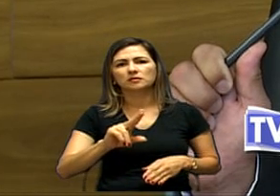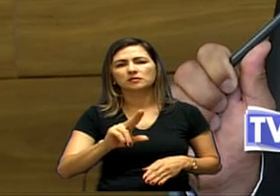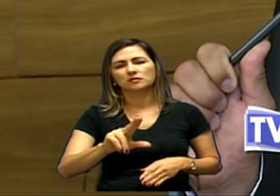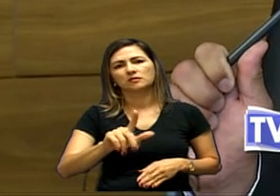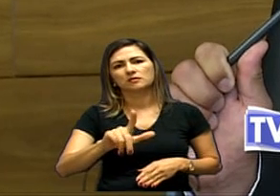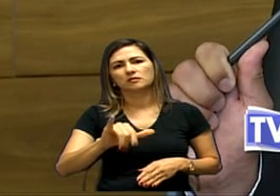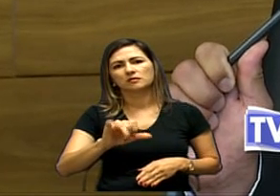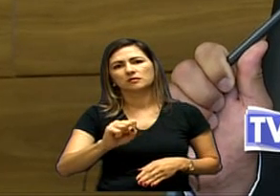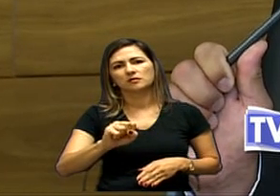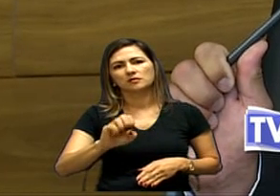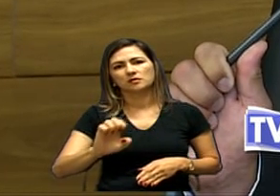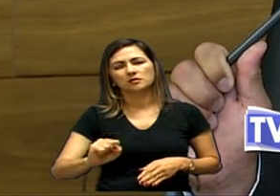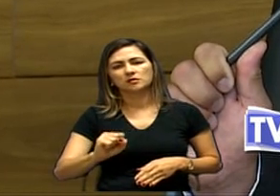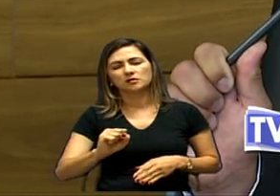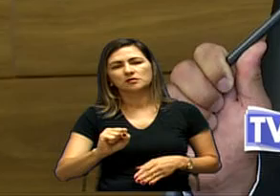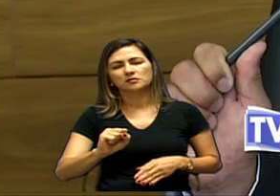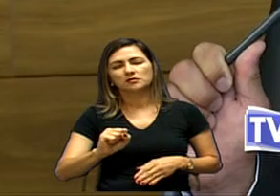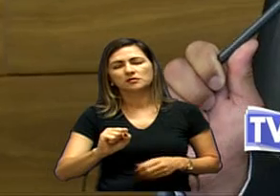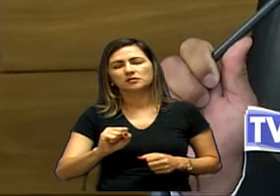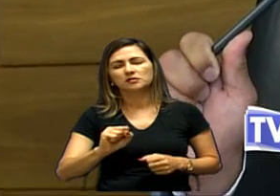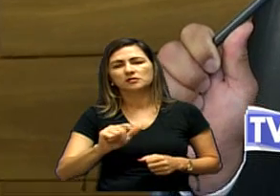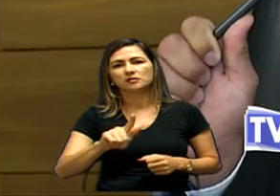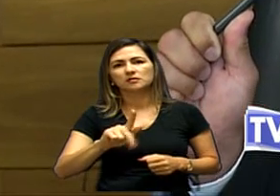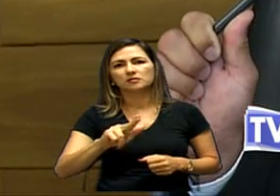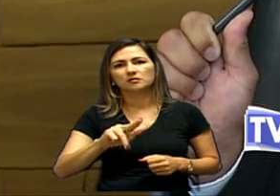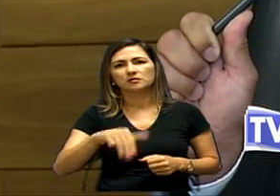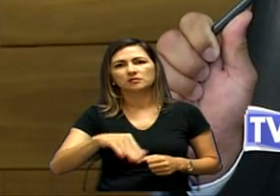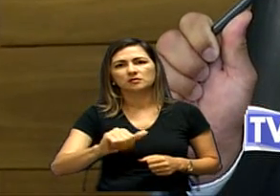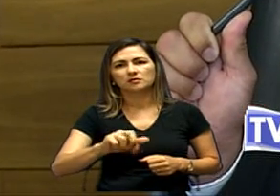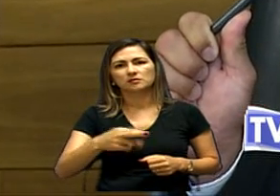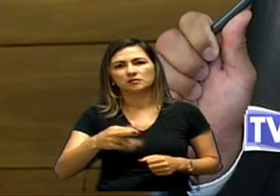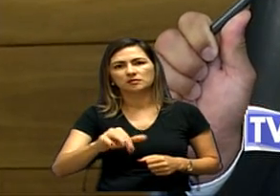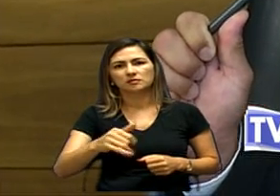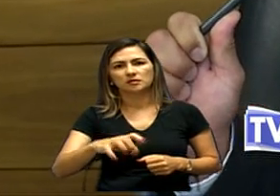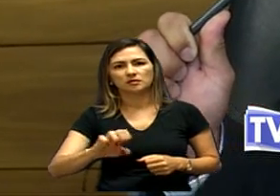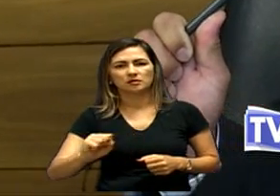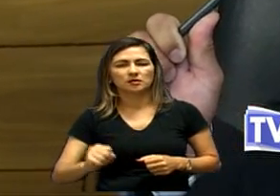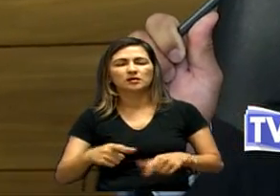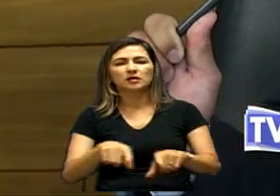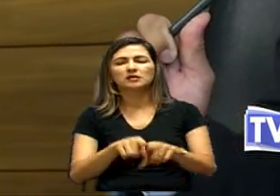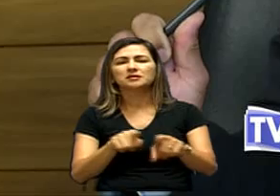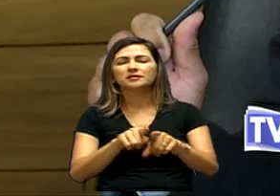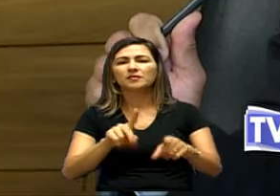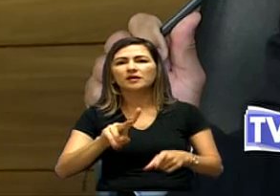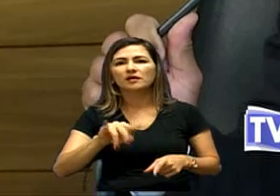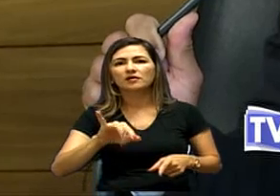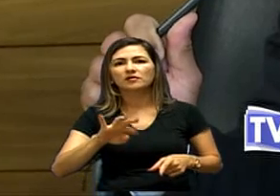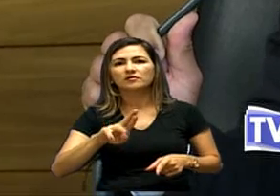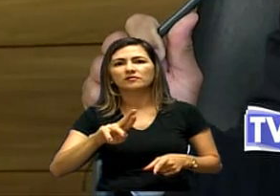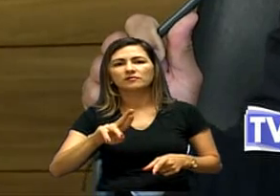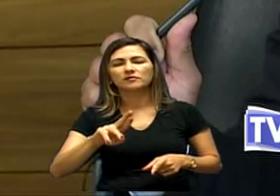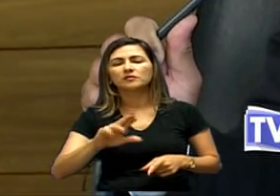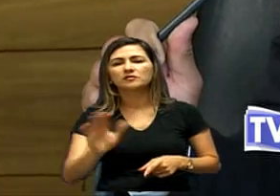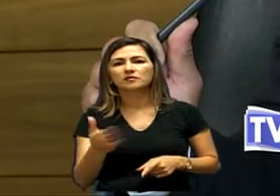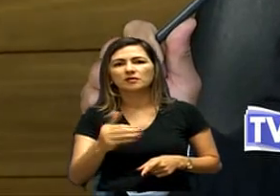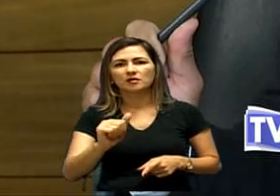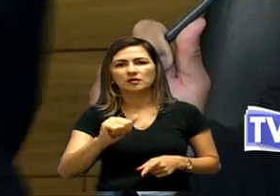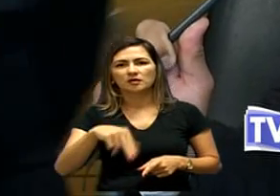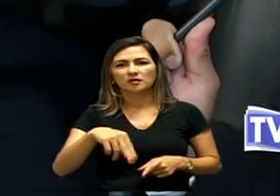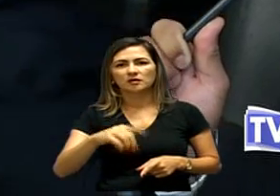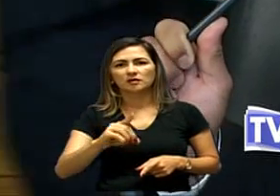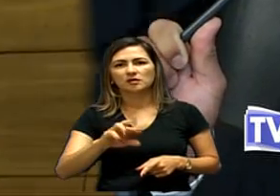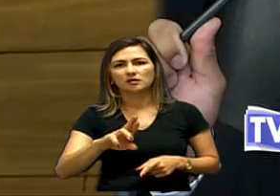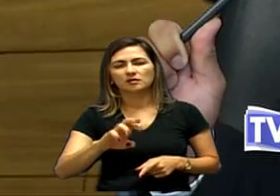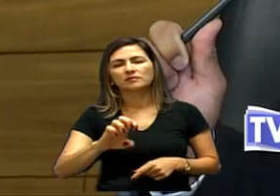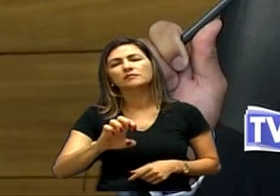da Victor Andros, roubado o cabo de energia. E é muita gente que sabe que vai trabalhar com esses cabos, para que servem esses cabos